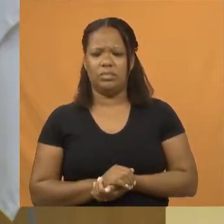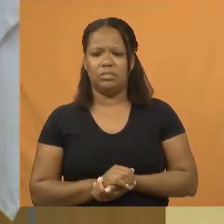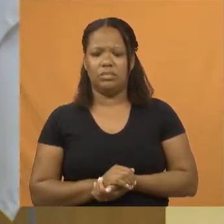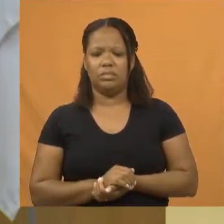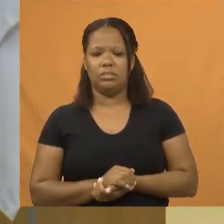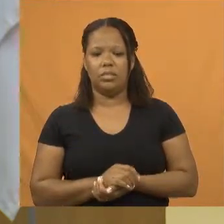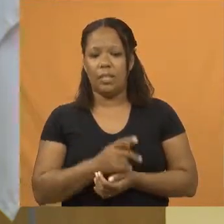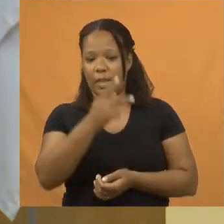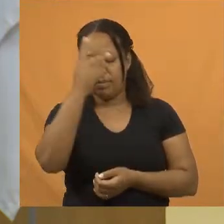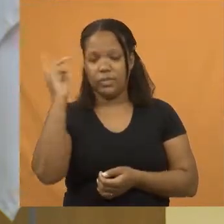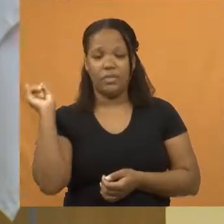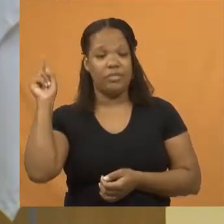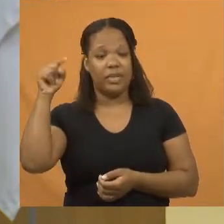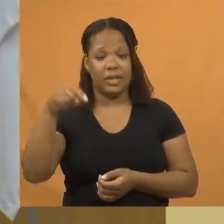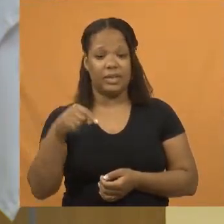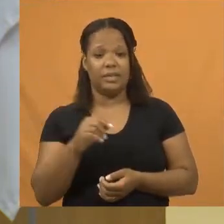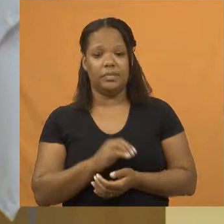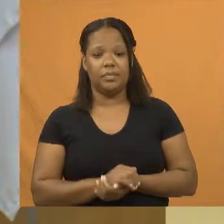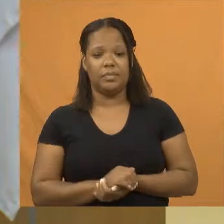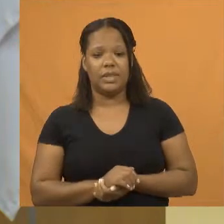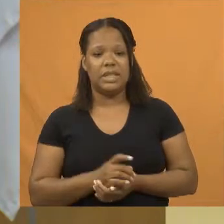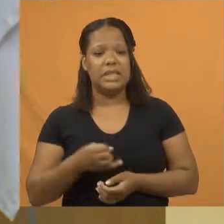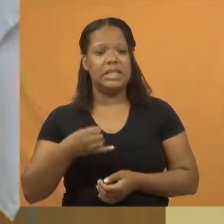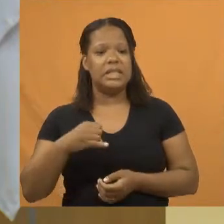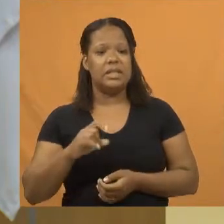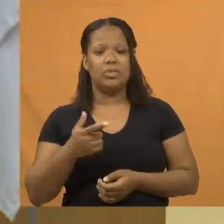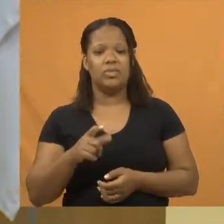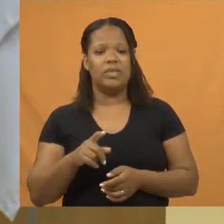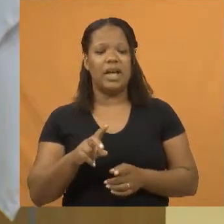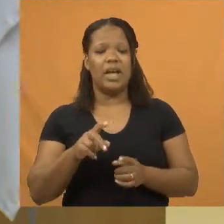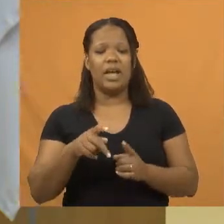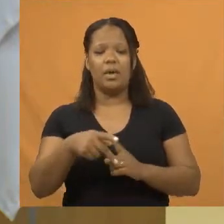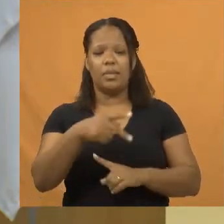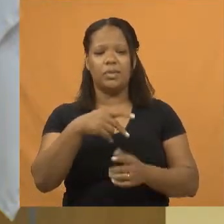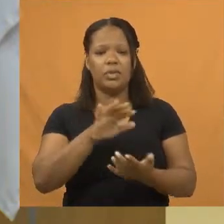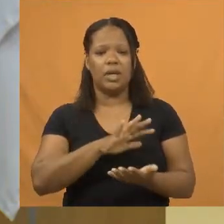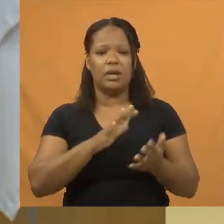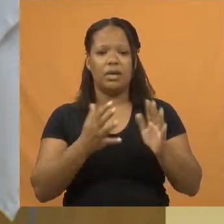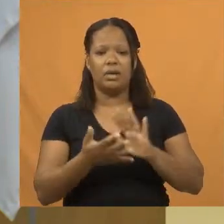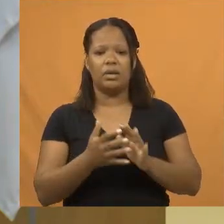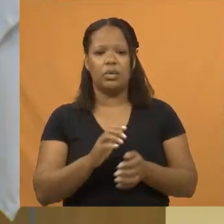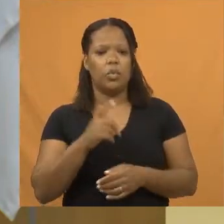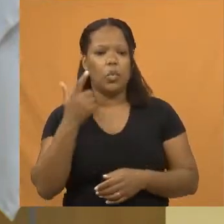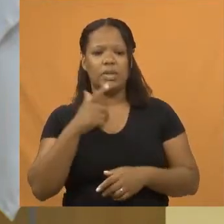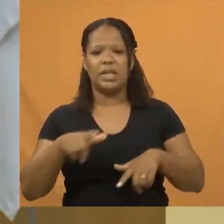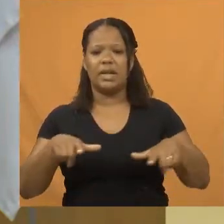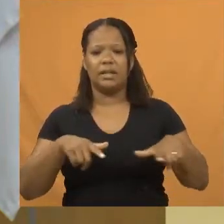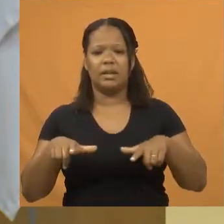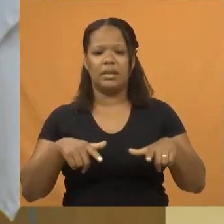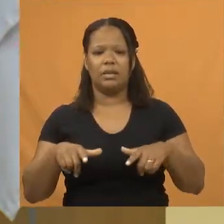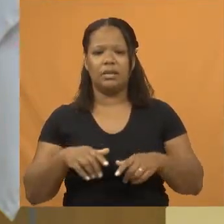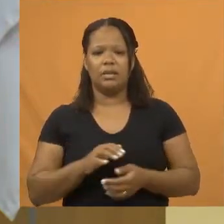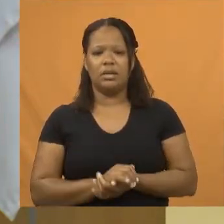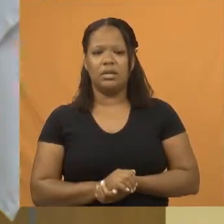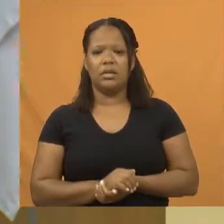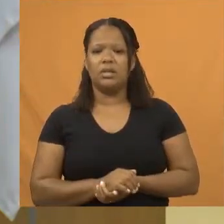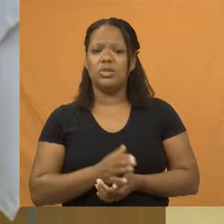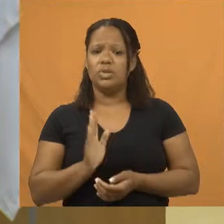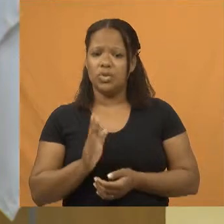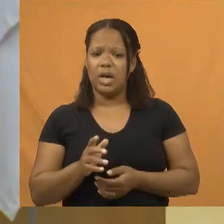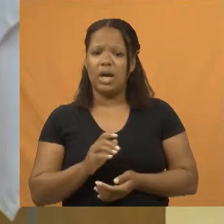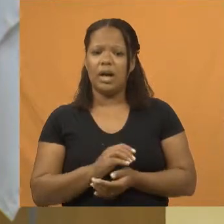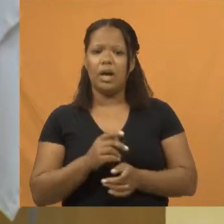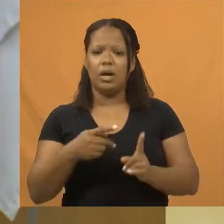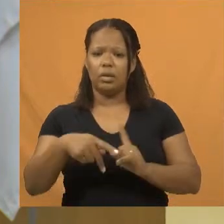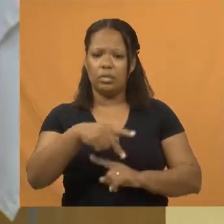vem aqueles que defendem dizendo o seguinte, que se não tiver reforma da Previdência, o Brasil não gera emprego. Já foi assim com a reforma